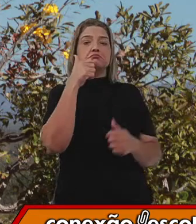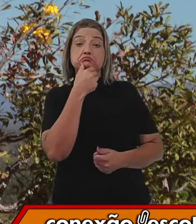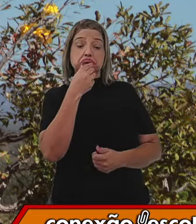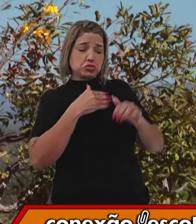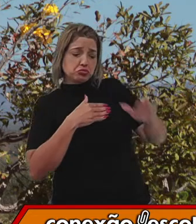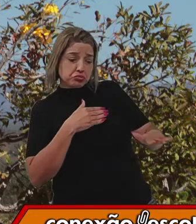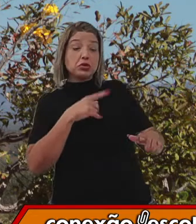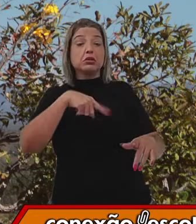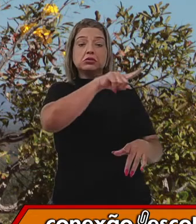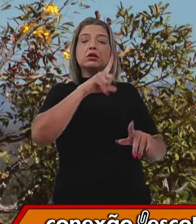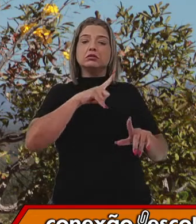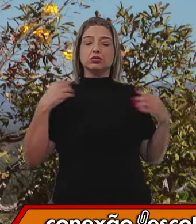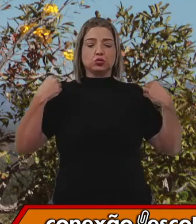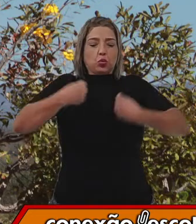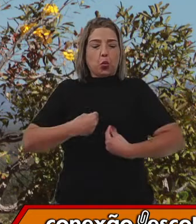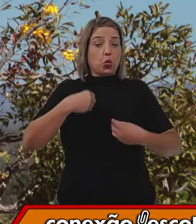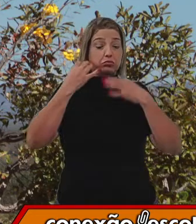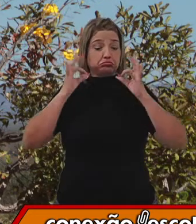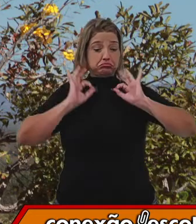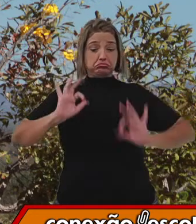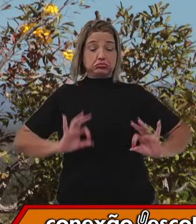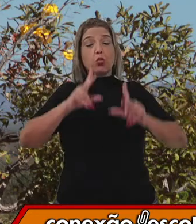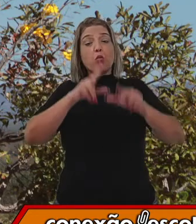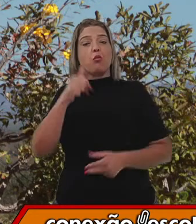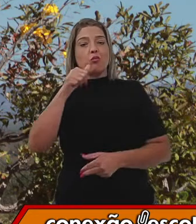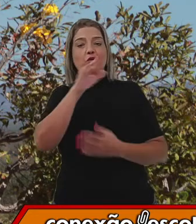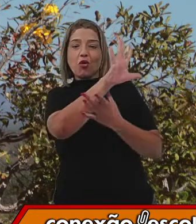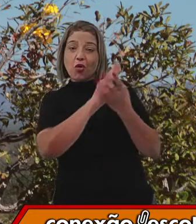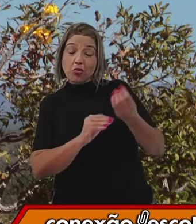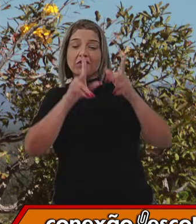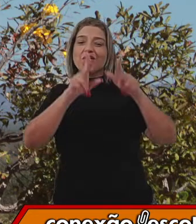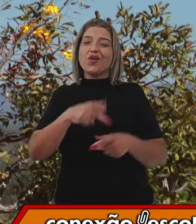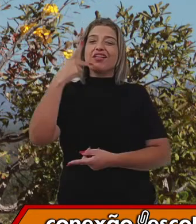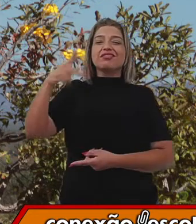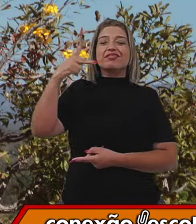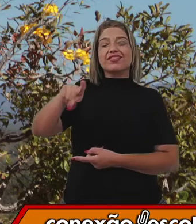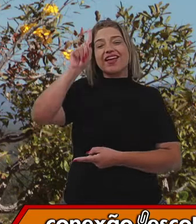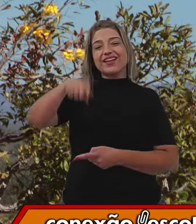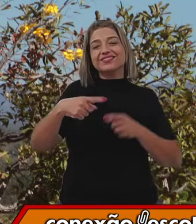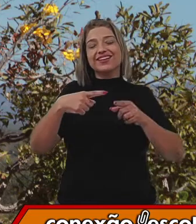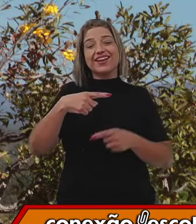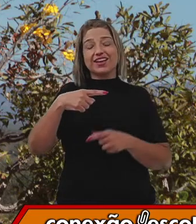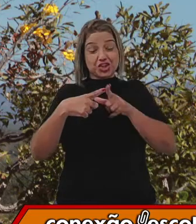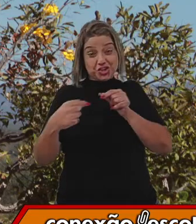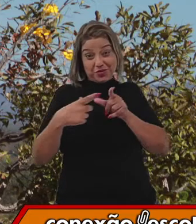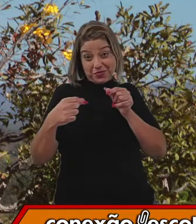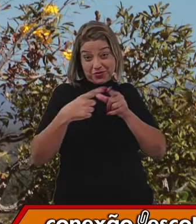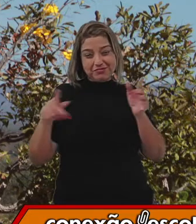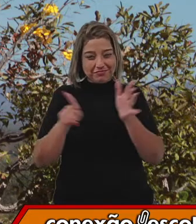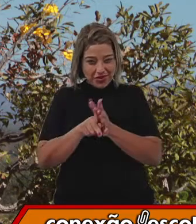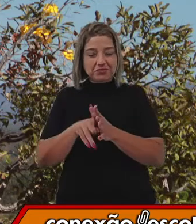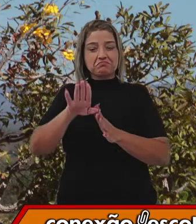no teatro no japonês. A parte mais importante de um teatro, como casa de espetáculos, é o palco.